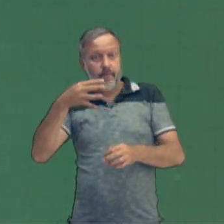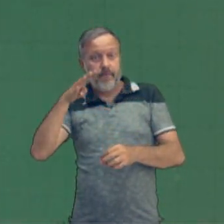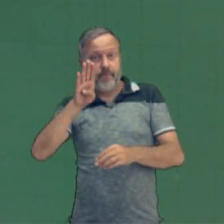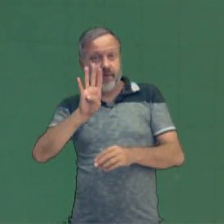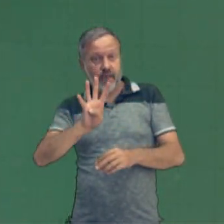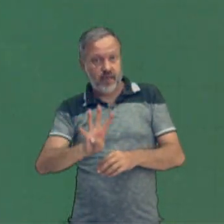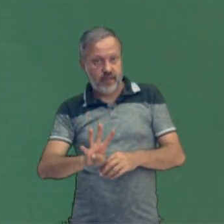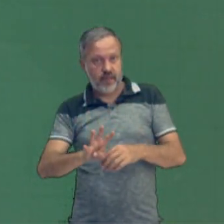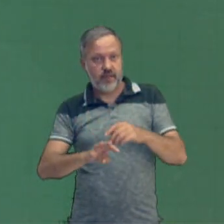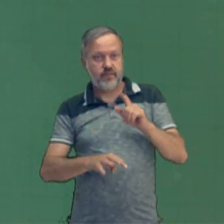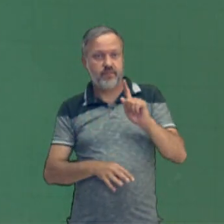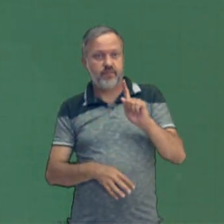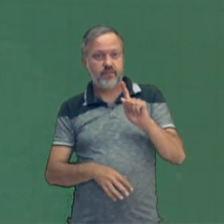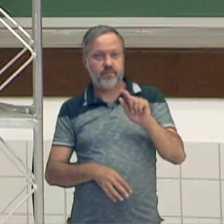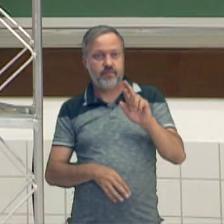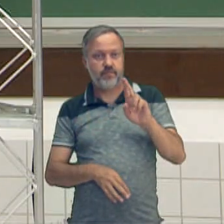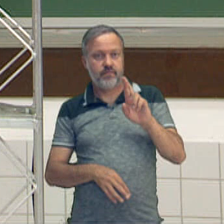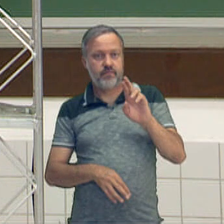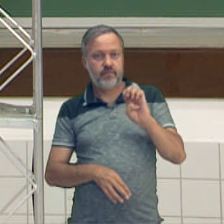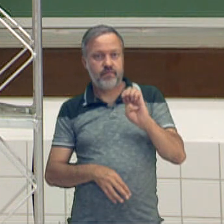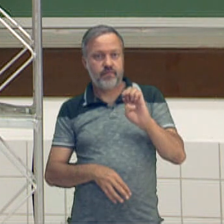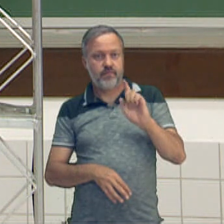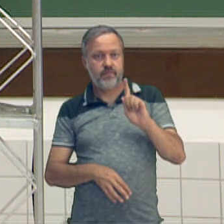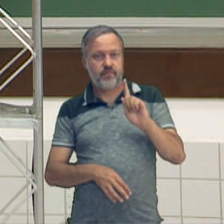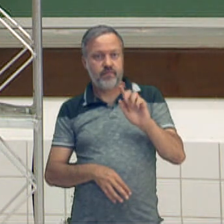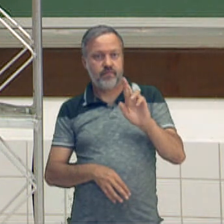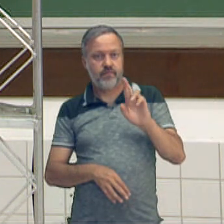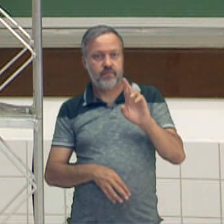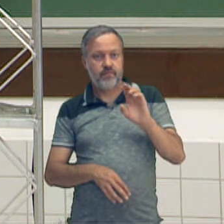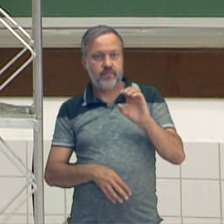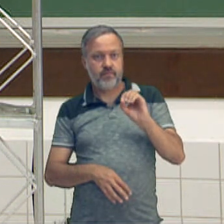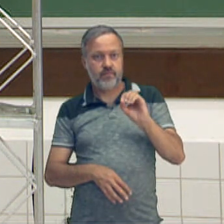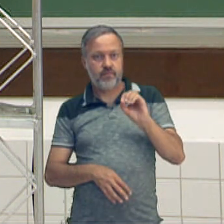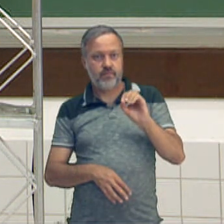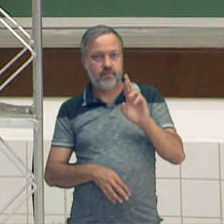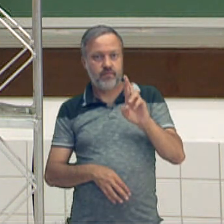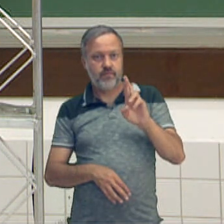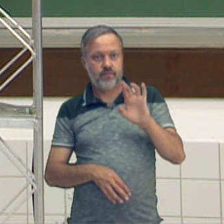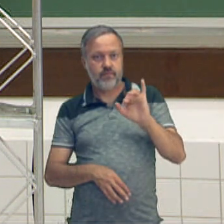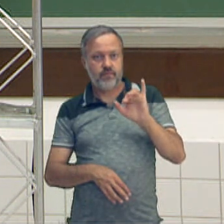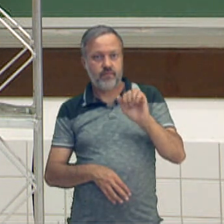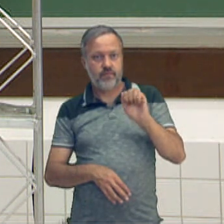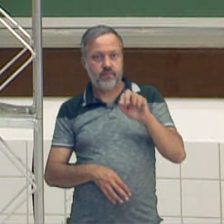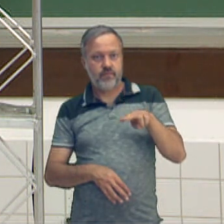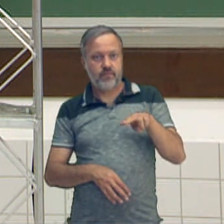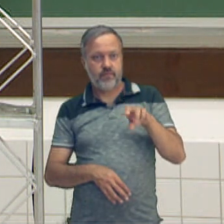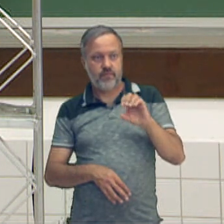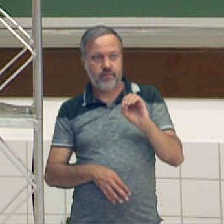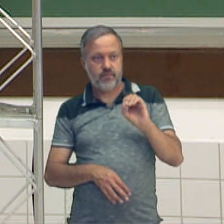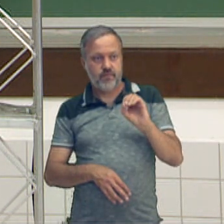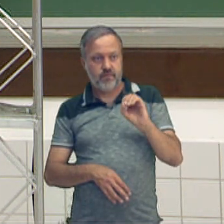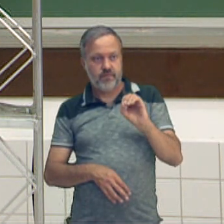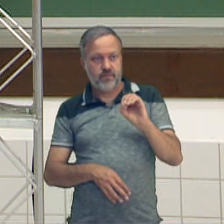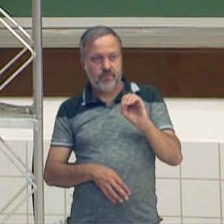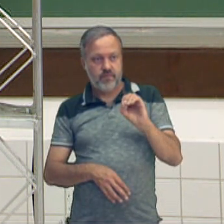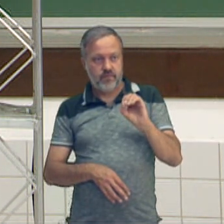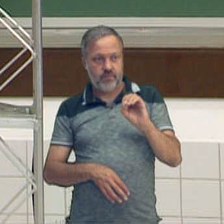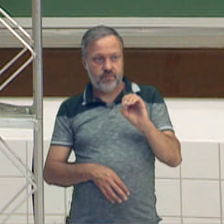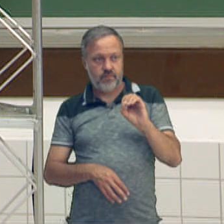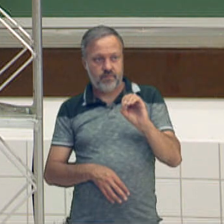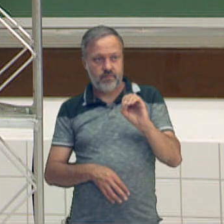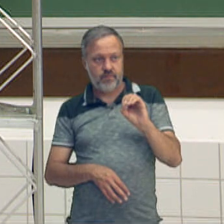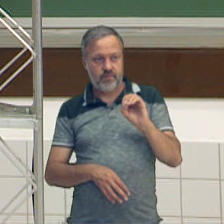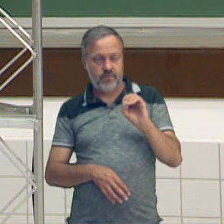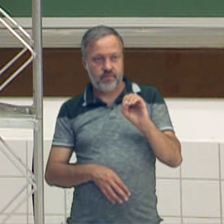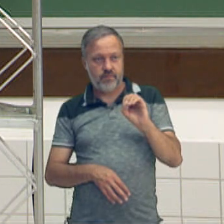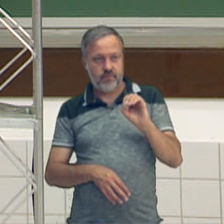aqui 2020 da civilização ocidental, chamada de civilização cristã. Por isso, o calendário